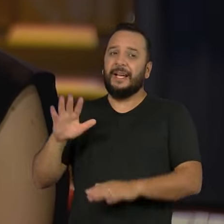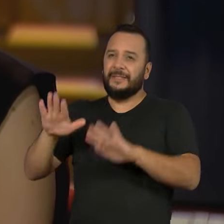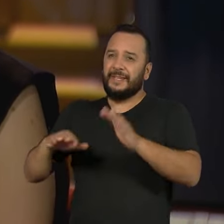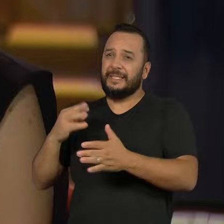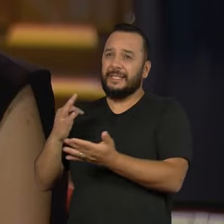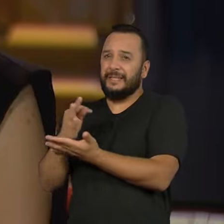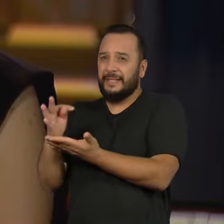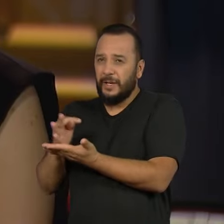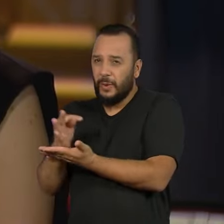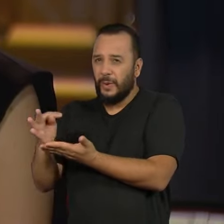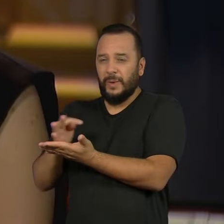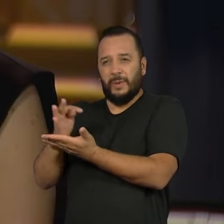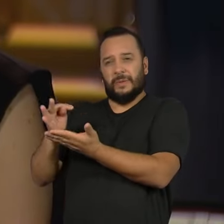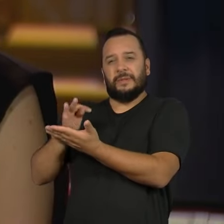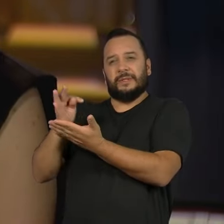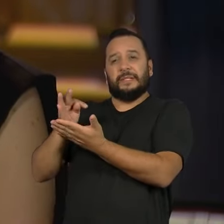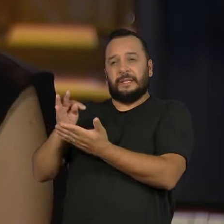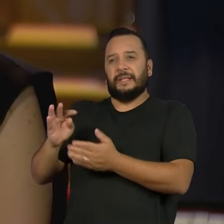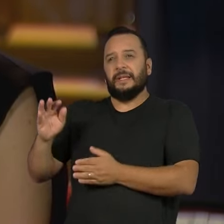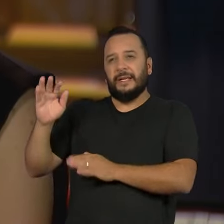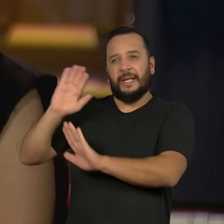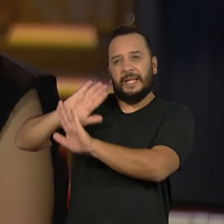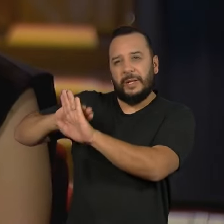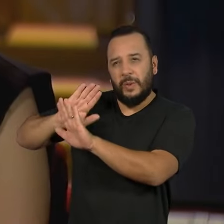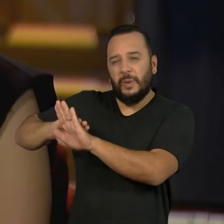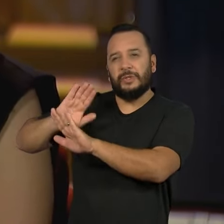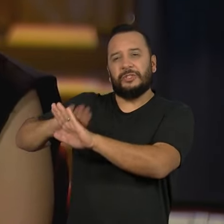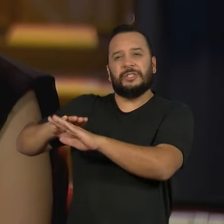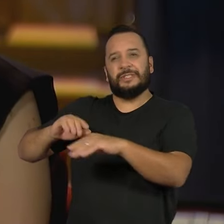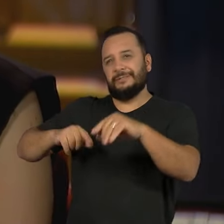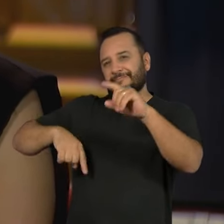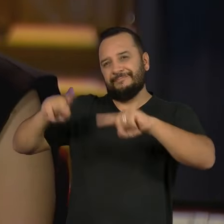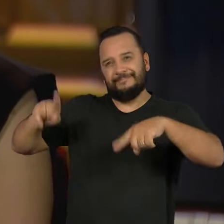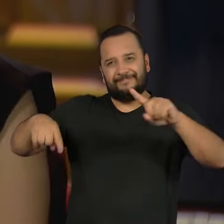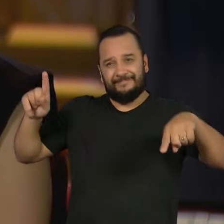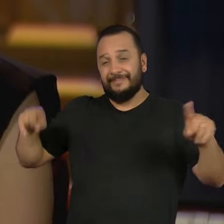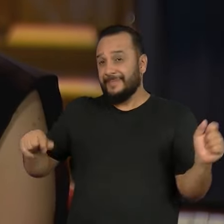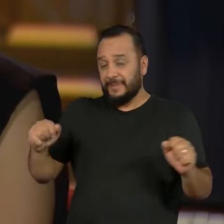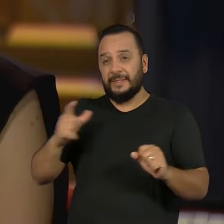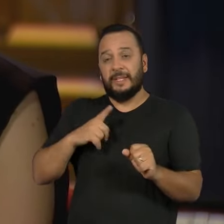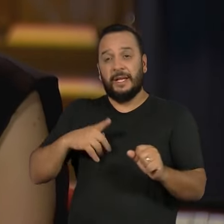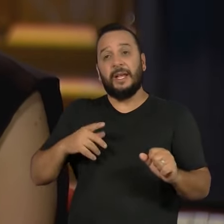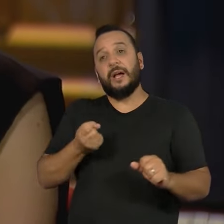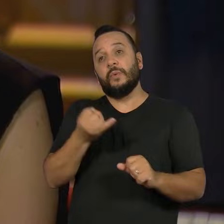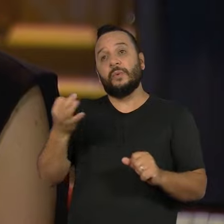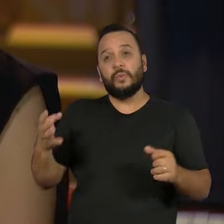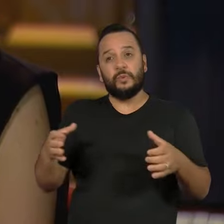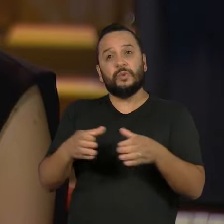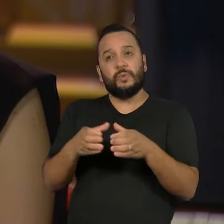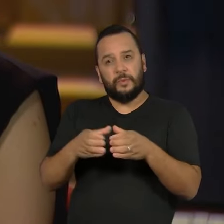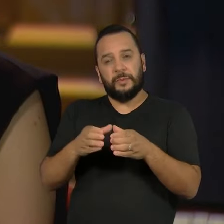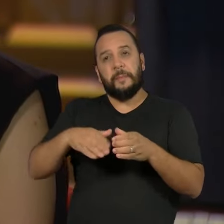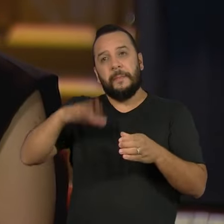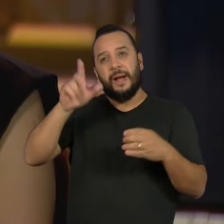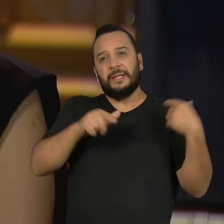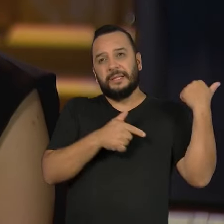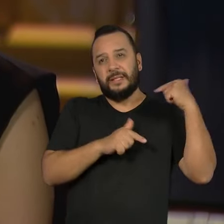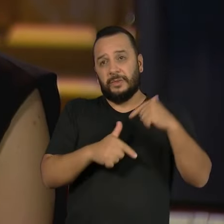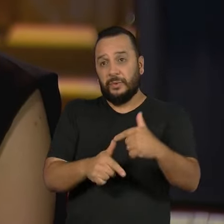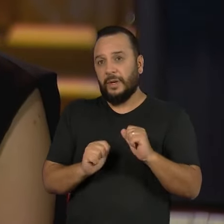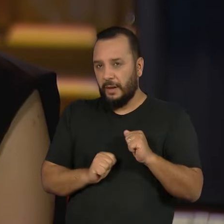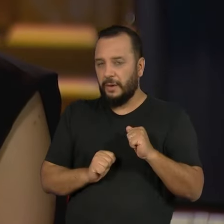podem ter maiores alinhamentos ideológicos nos últimos tempos de um cunho mais conservador mas a gente tá falando de